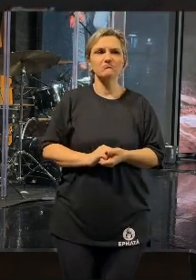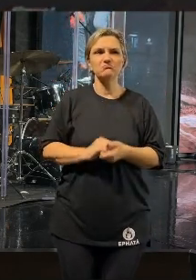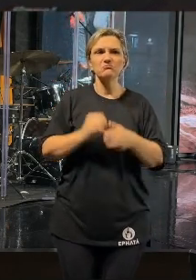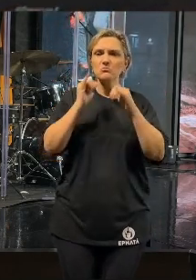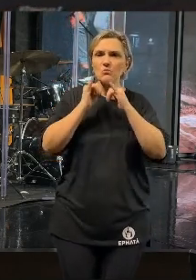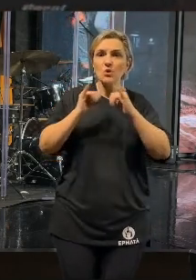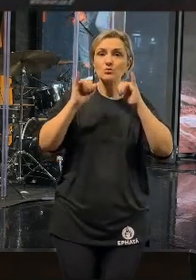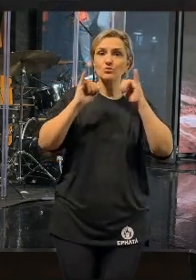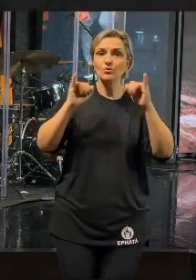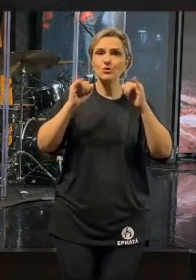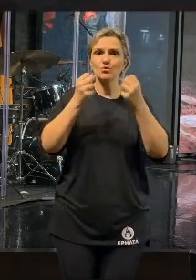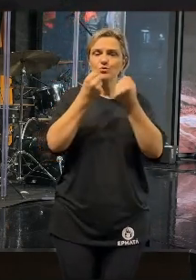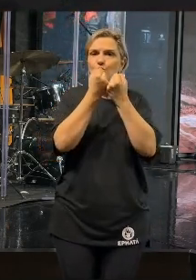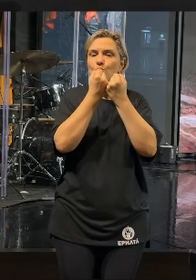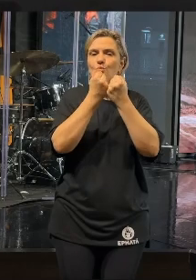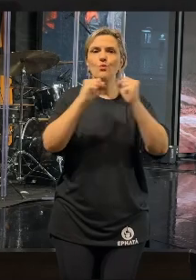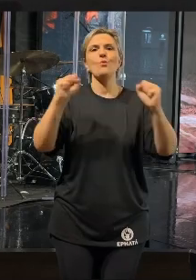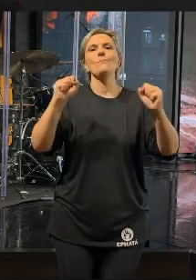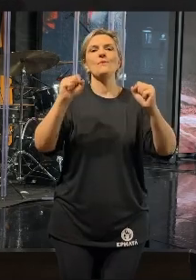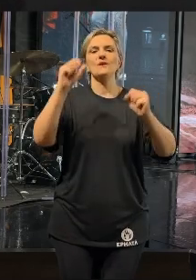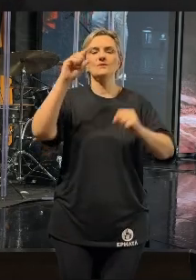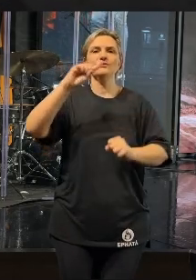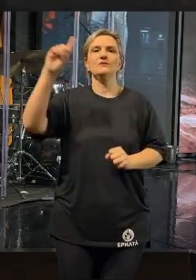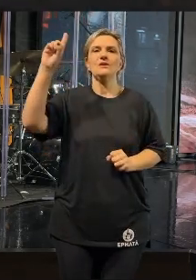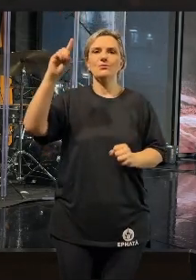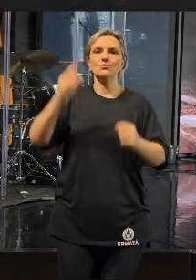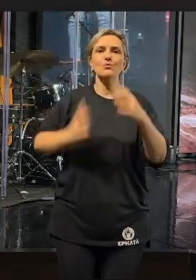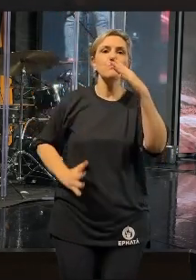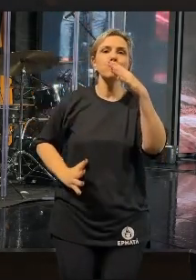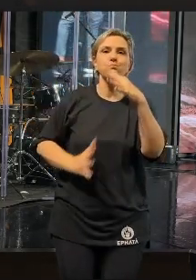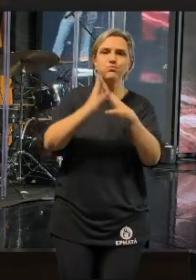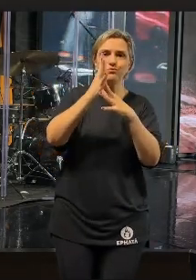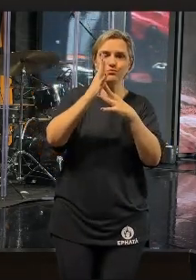um grande romper de Deus.